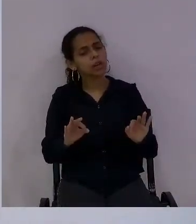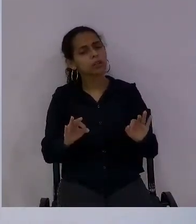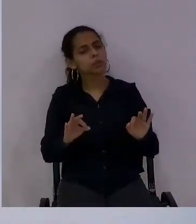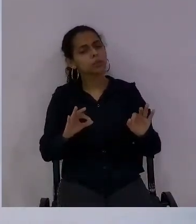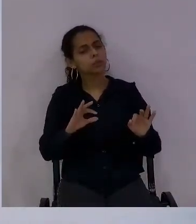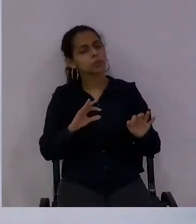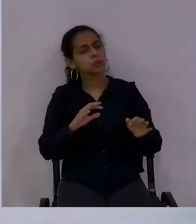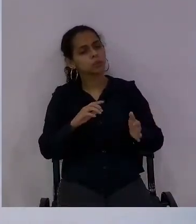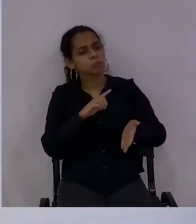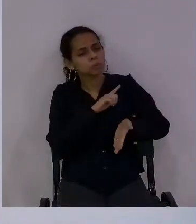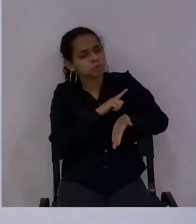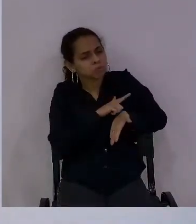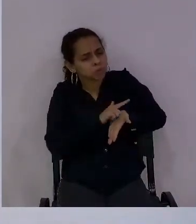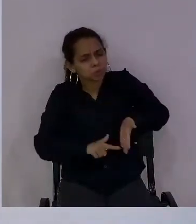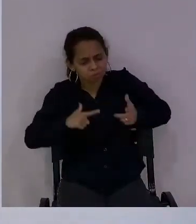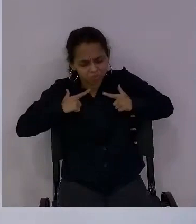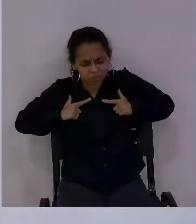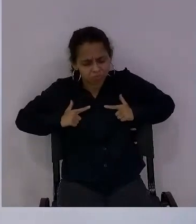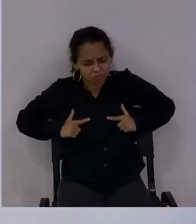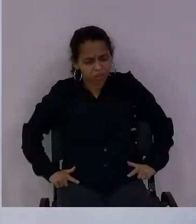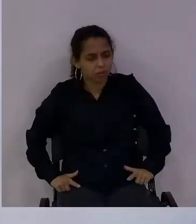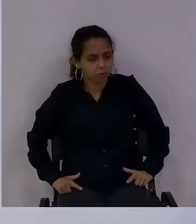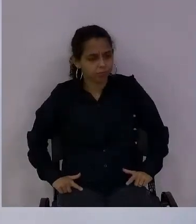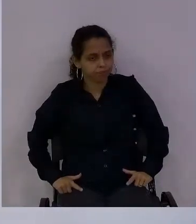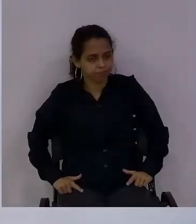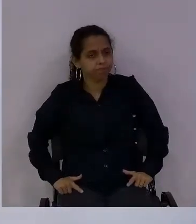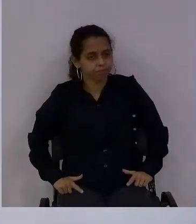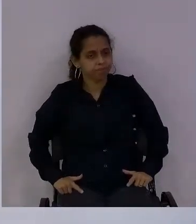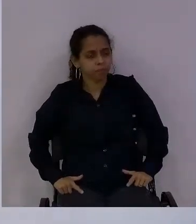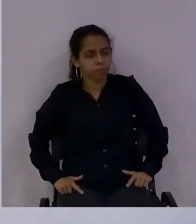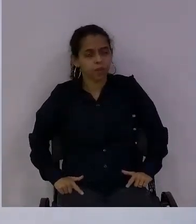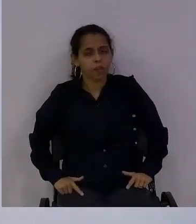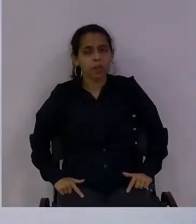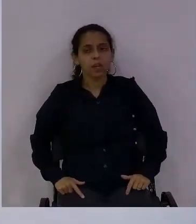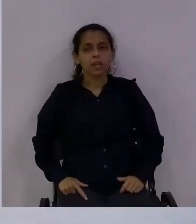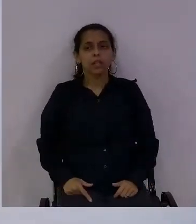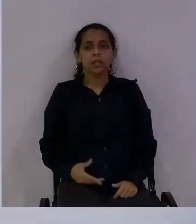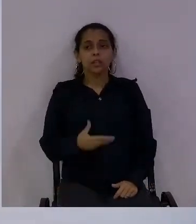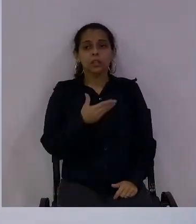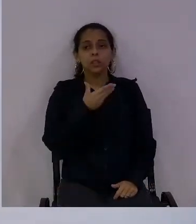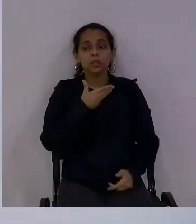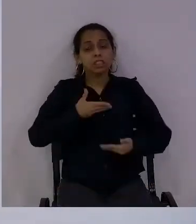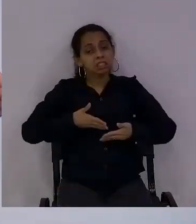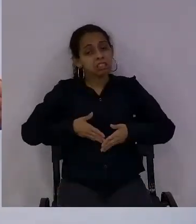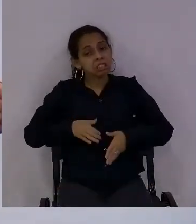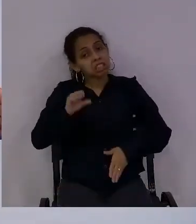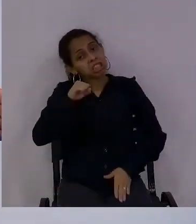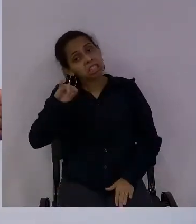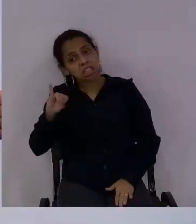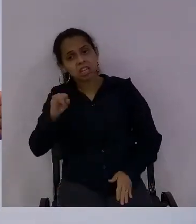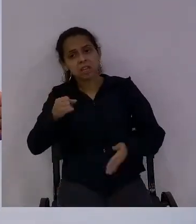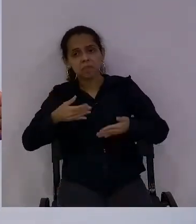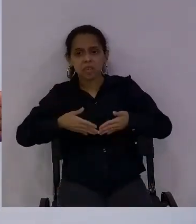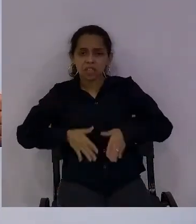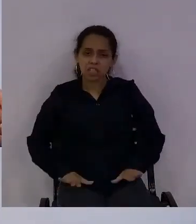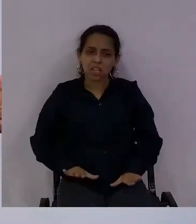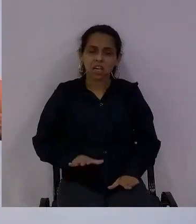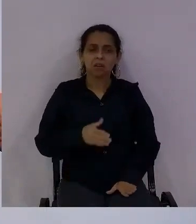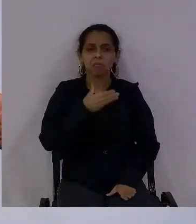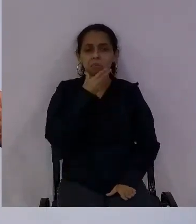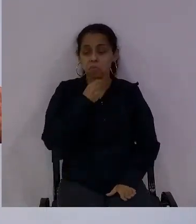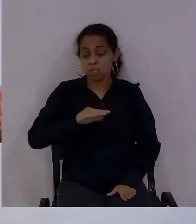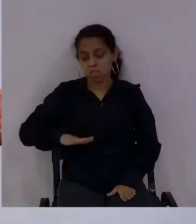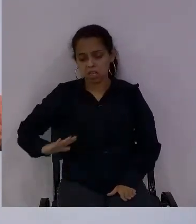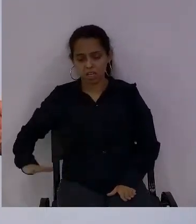Se a criança que nascesse fosse um menino, essa purificação deveria então considerar primeiro 7 dias,